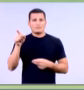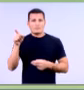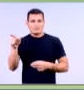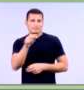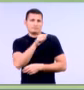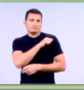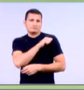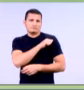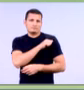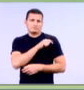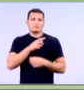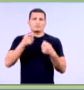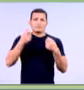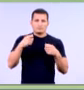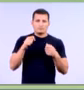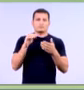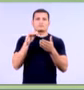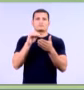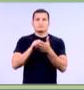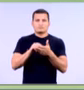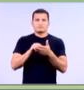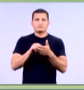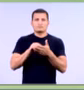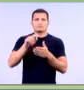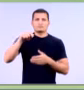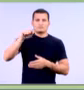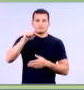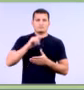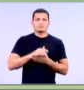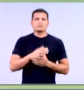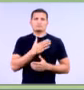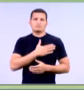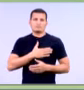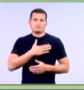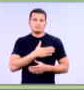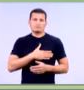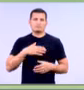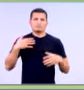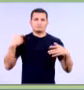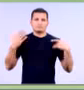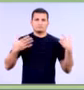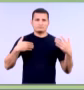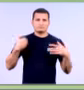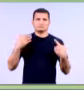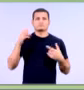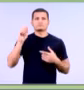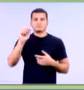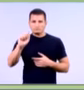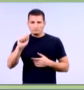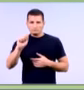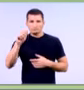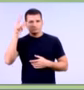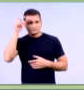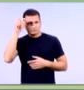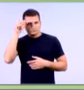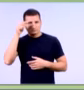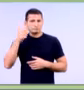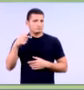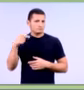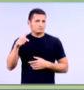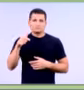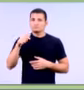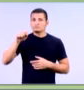aluna. É necessário colocar a crase. Gosto de passear a cavalo. Não tem crase porque